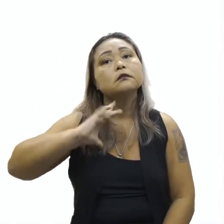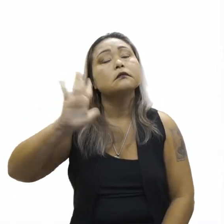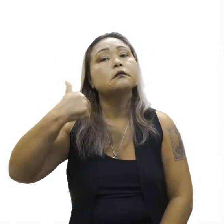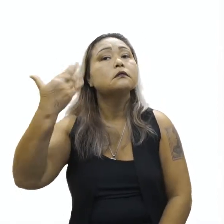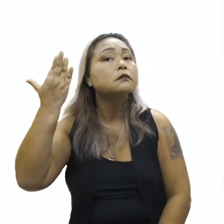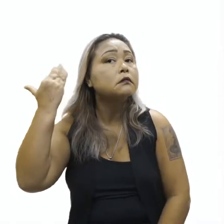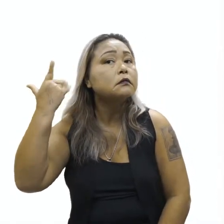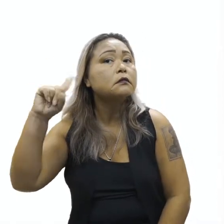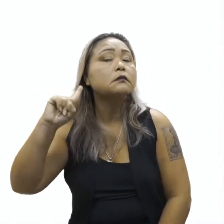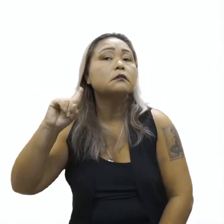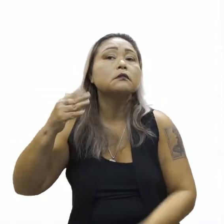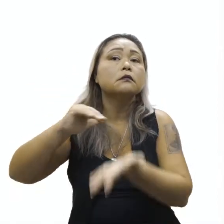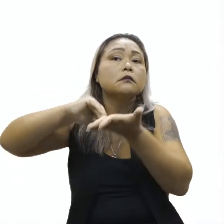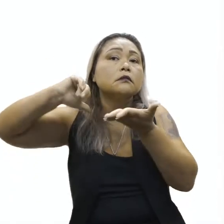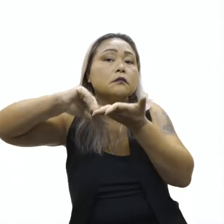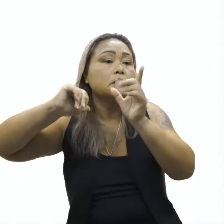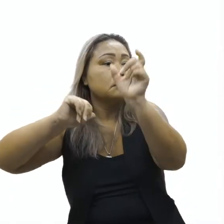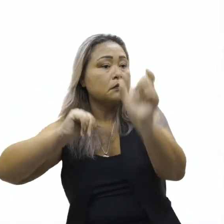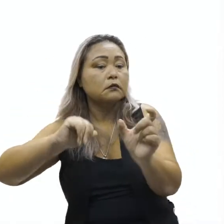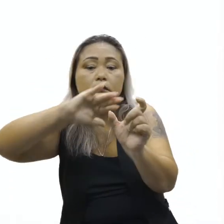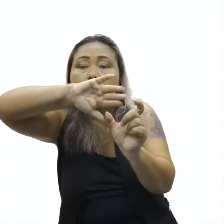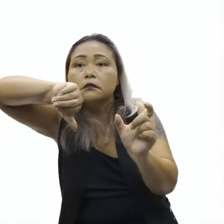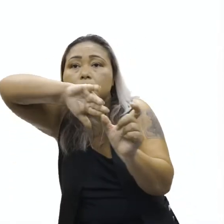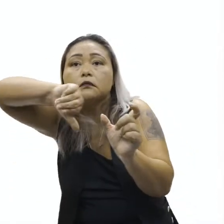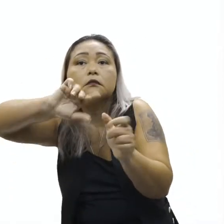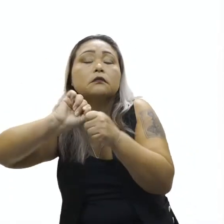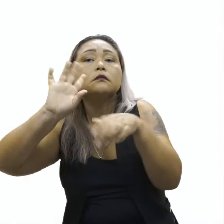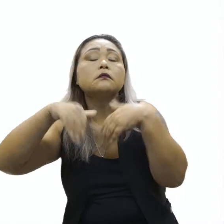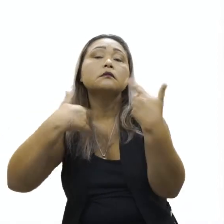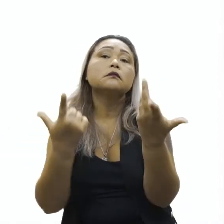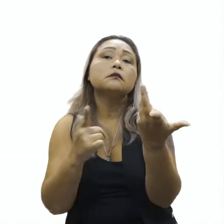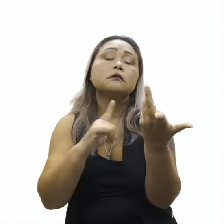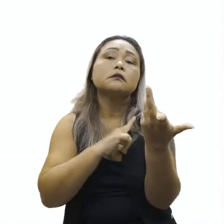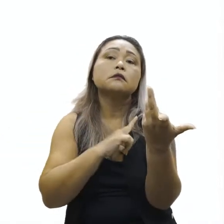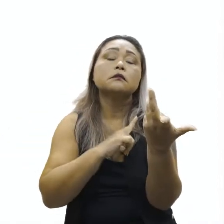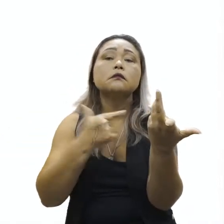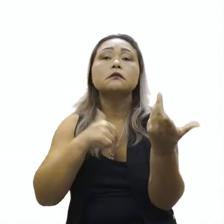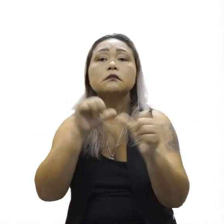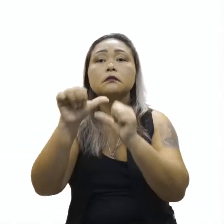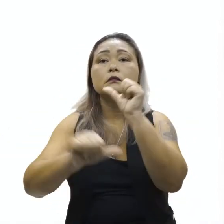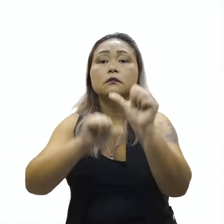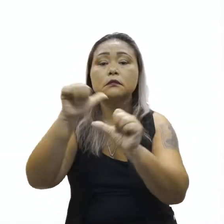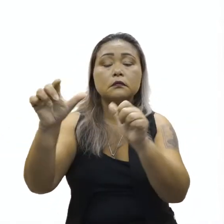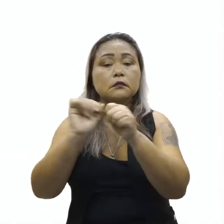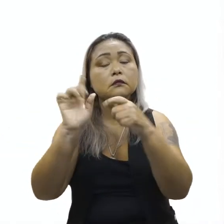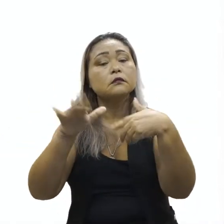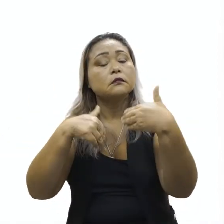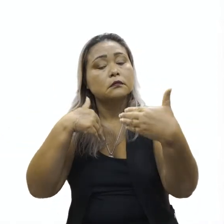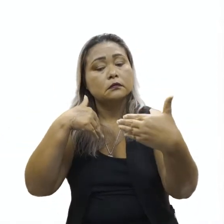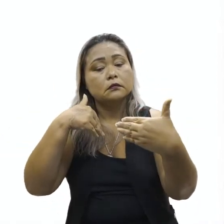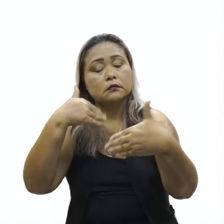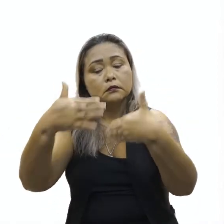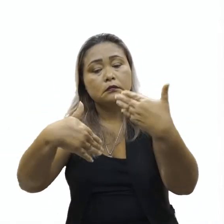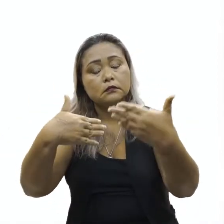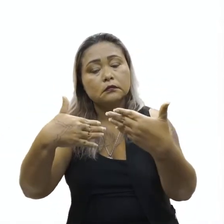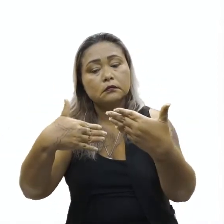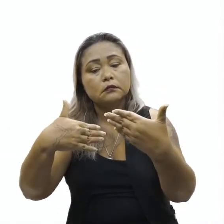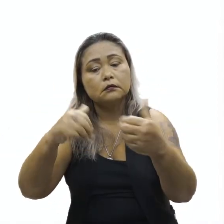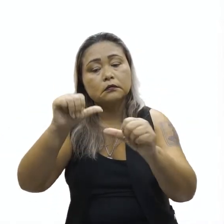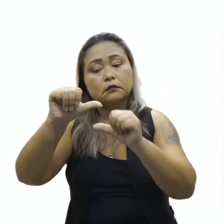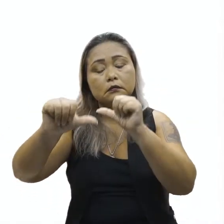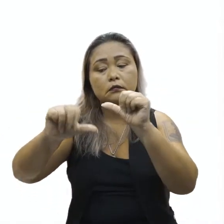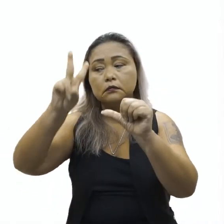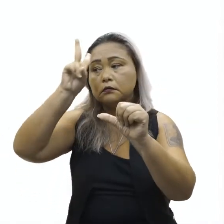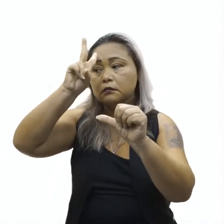que excluía as pessoas, a gente teve uma mudança de perspectiva a partir das mudanças